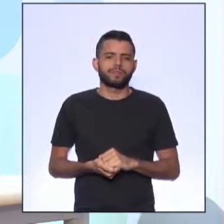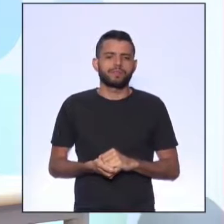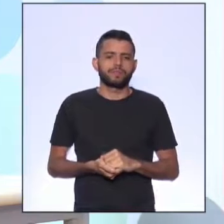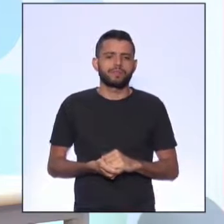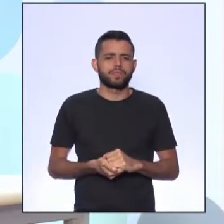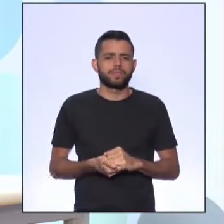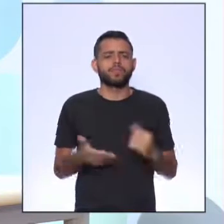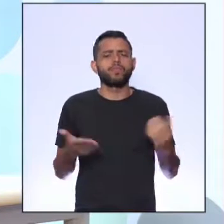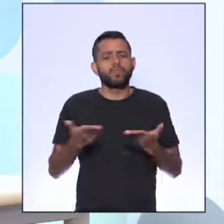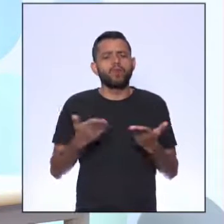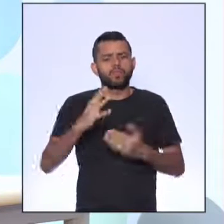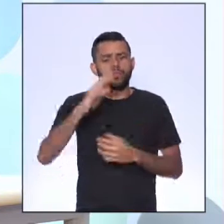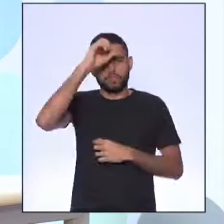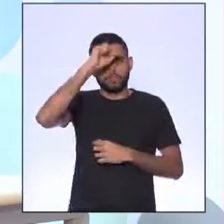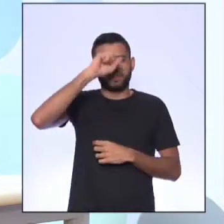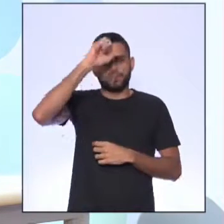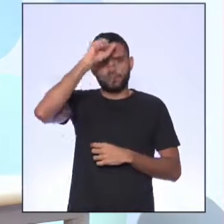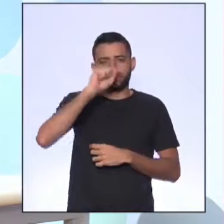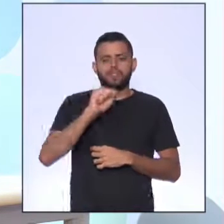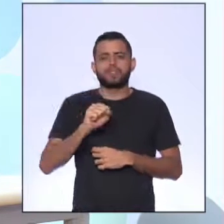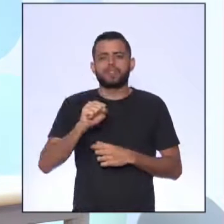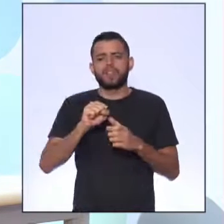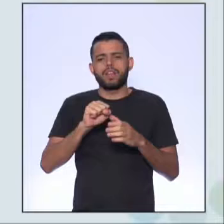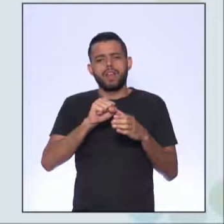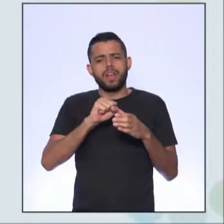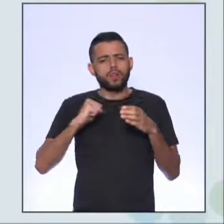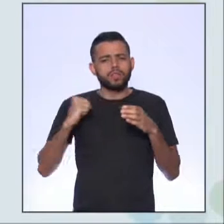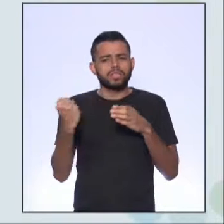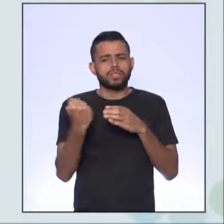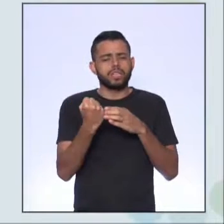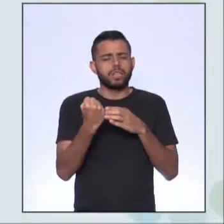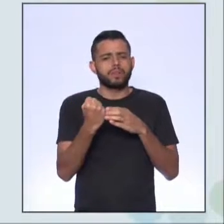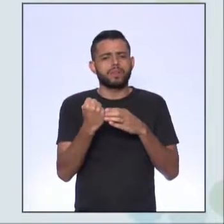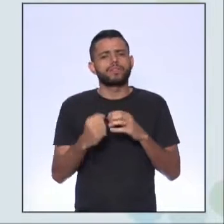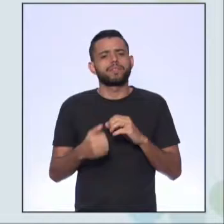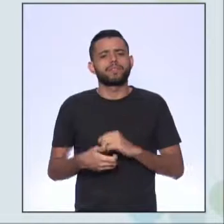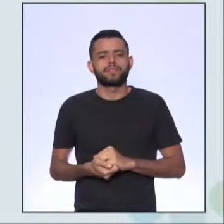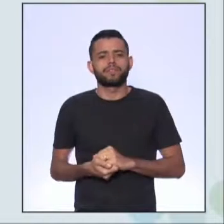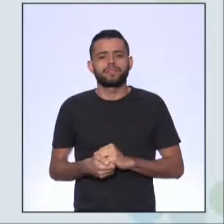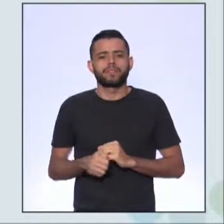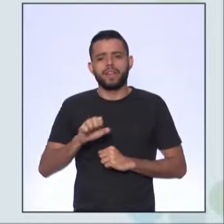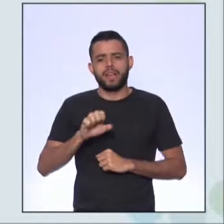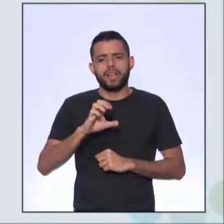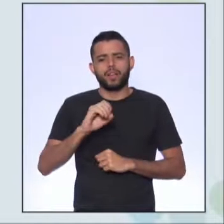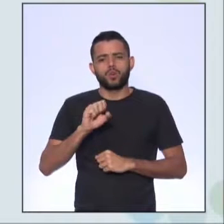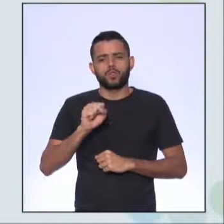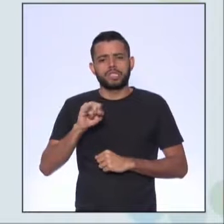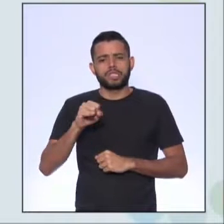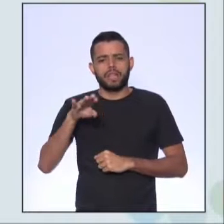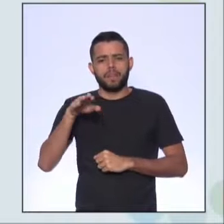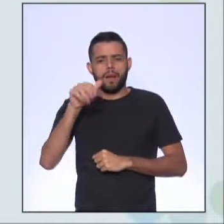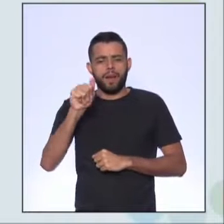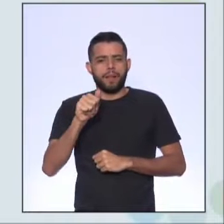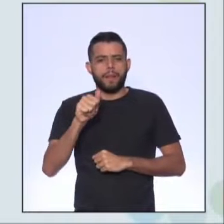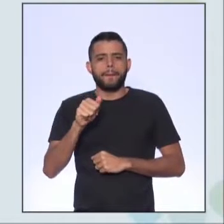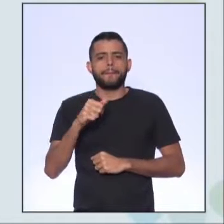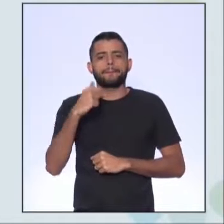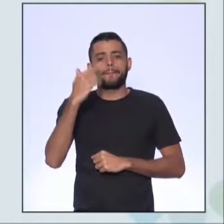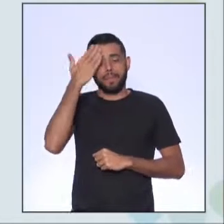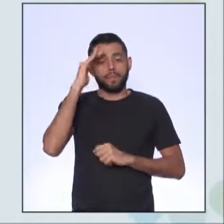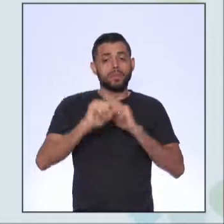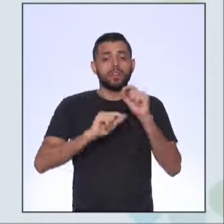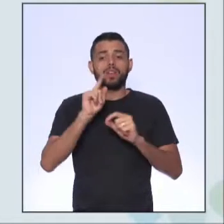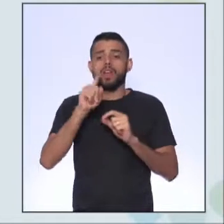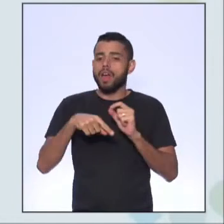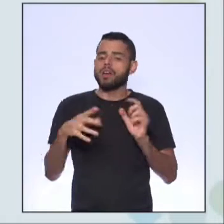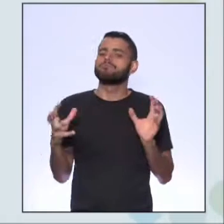nós aprendemos hoje que o que é um ecossistema, né? Coloca um slide aí para a gente. Nós entendemos que é um